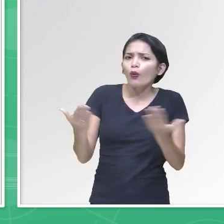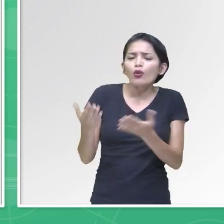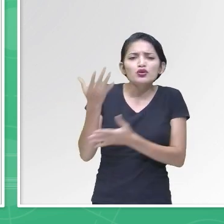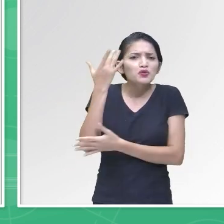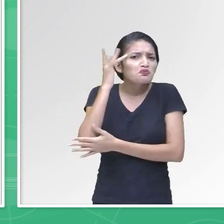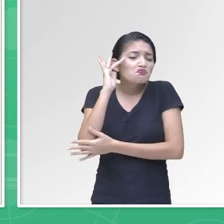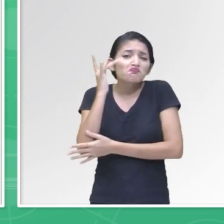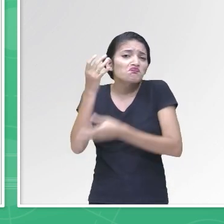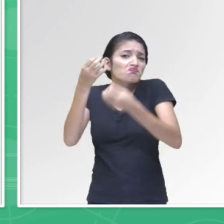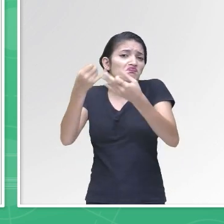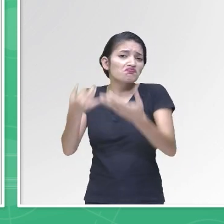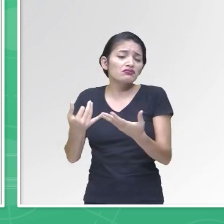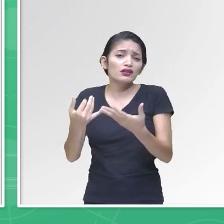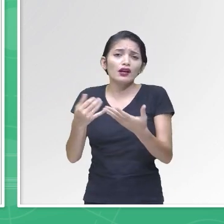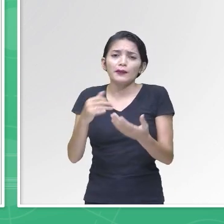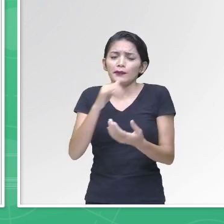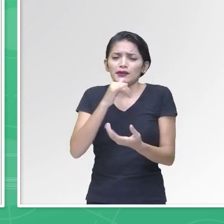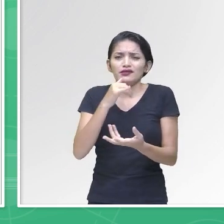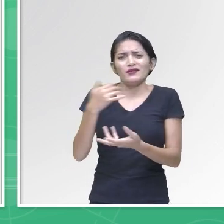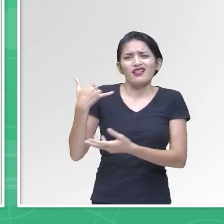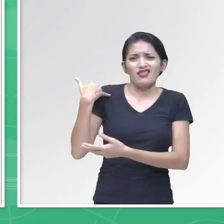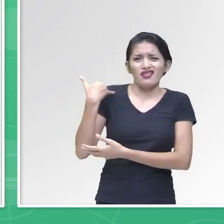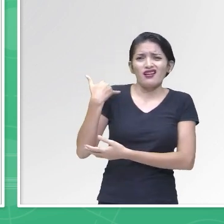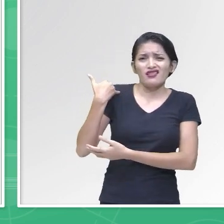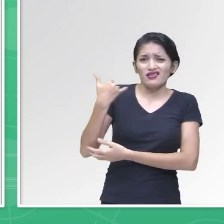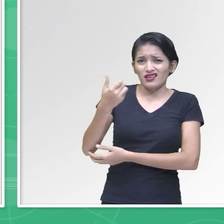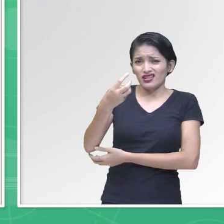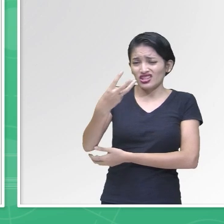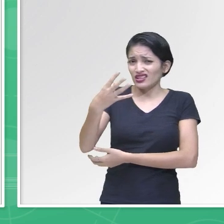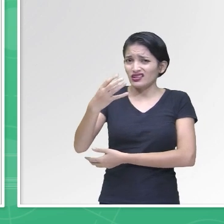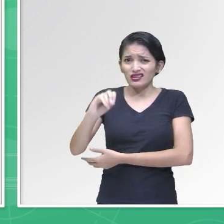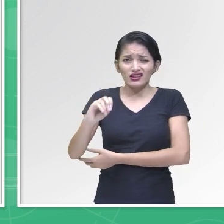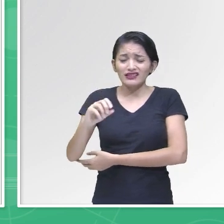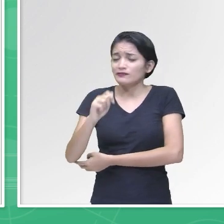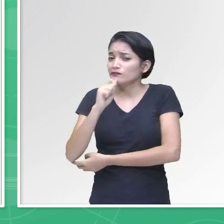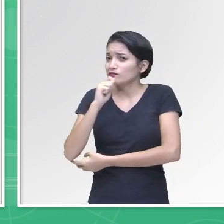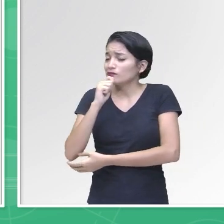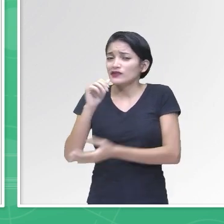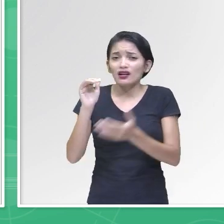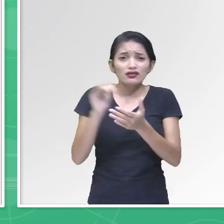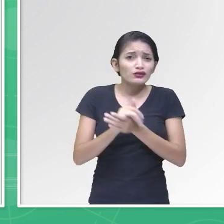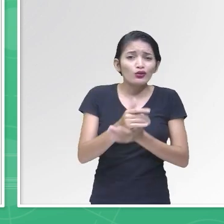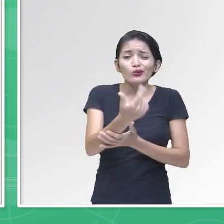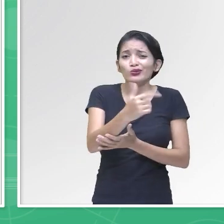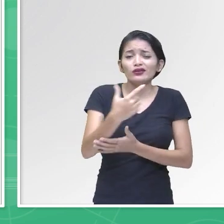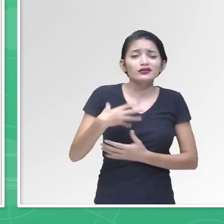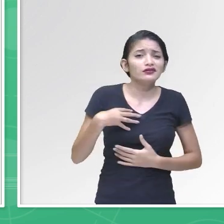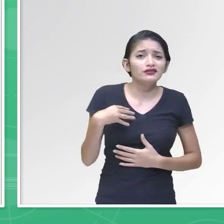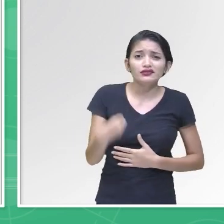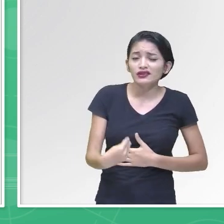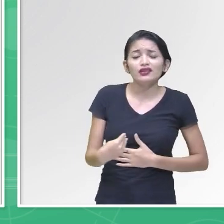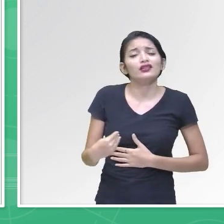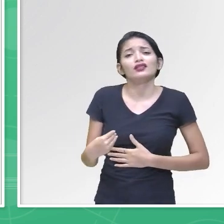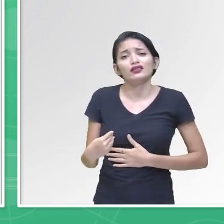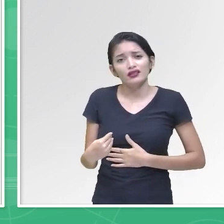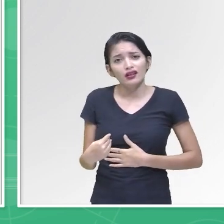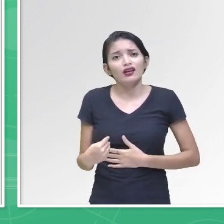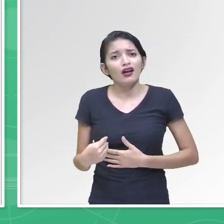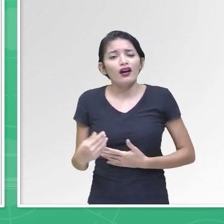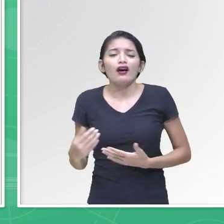né? Porque tem 30 anos, 30 e poucos, não casou, não teve filhos, às vezes ainda